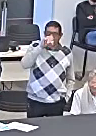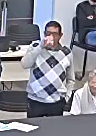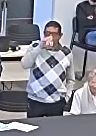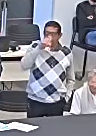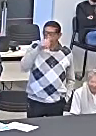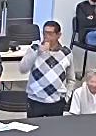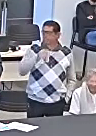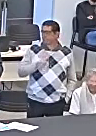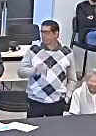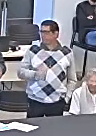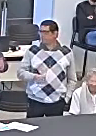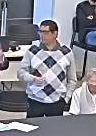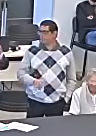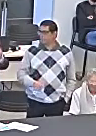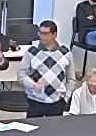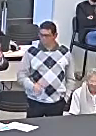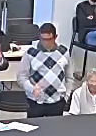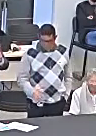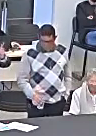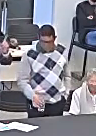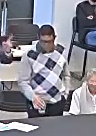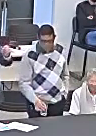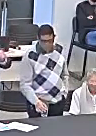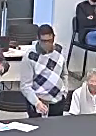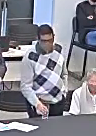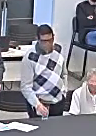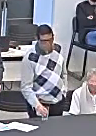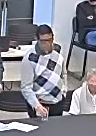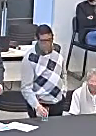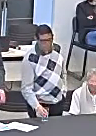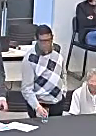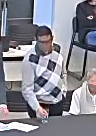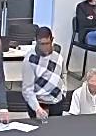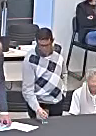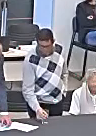muito importante, né, troca uma arma por uma flauta.